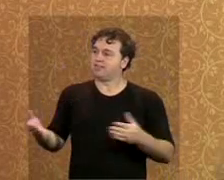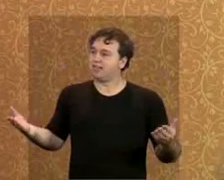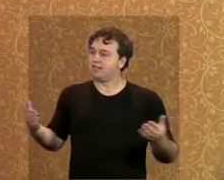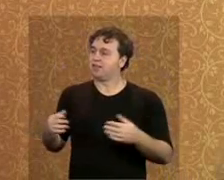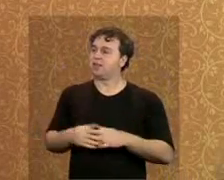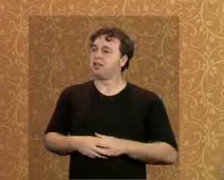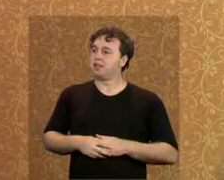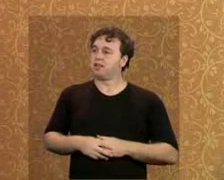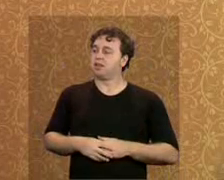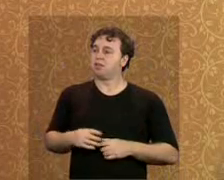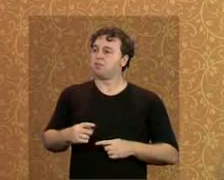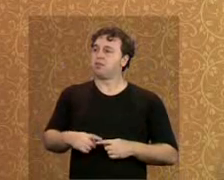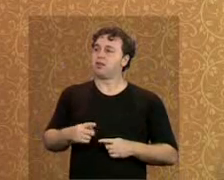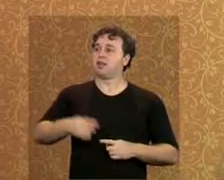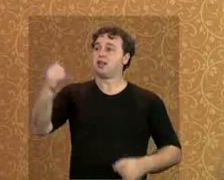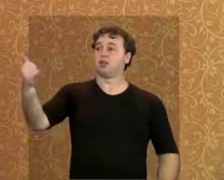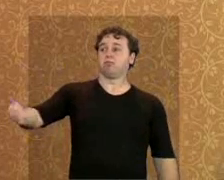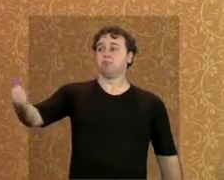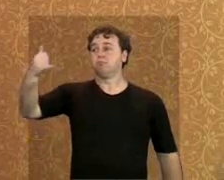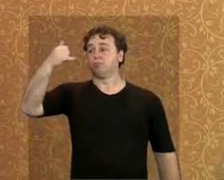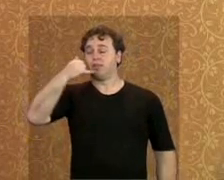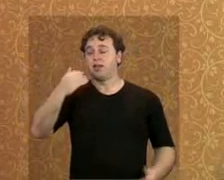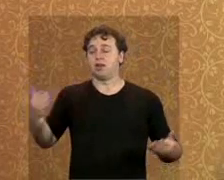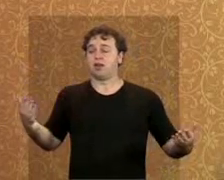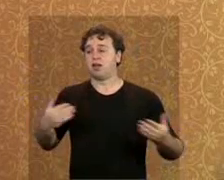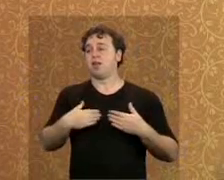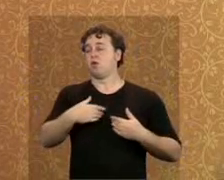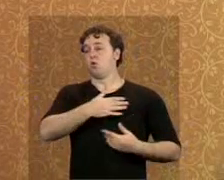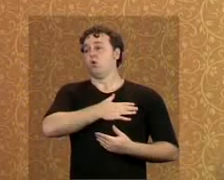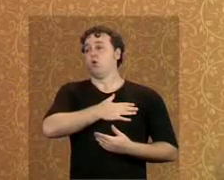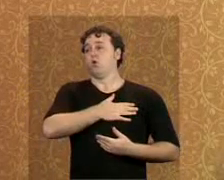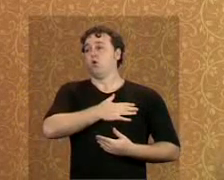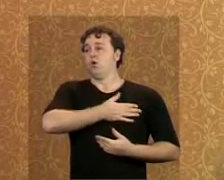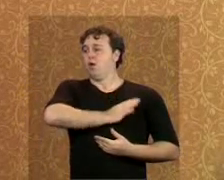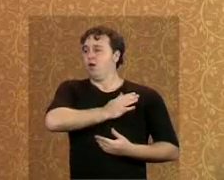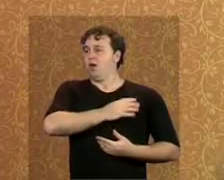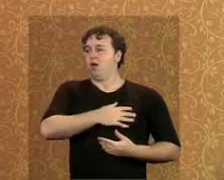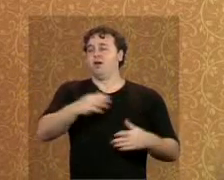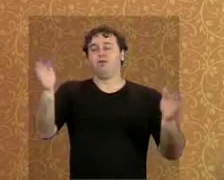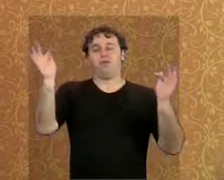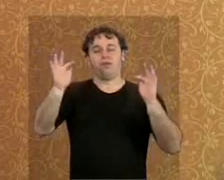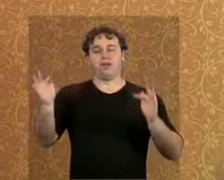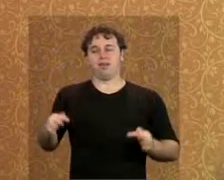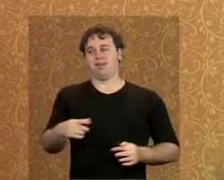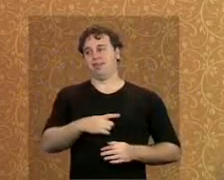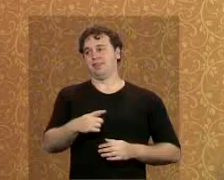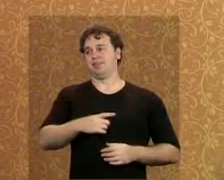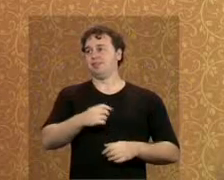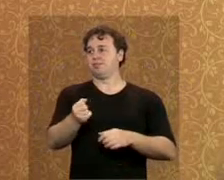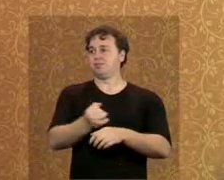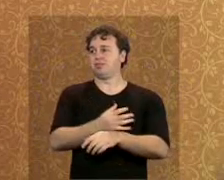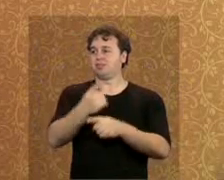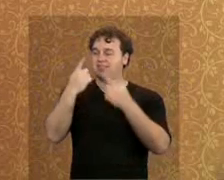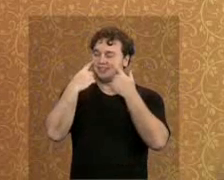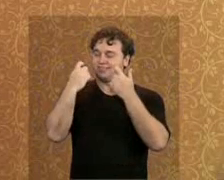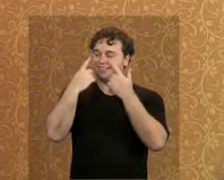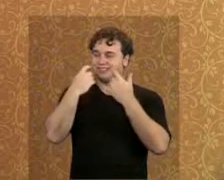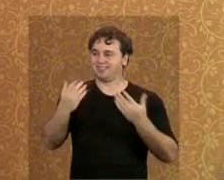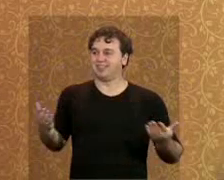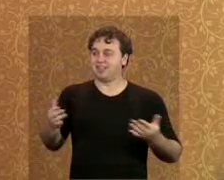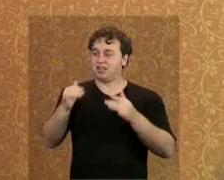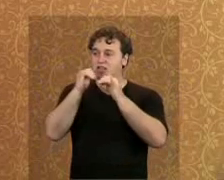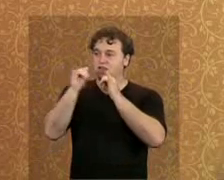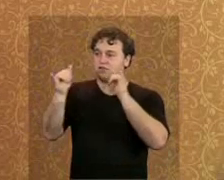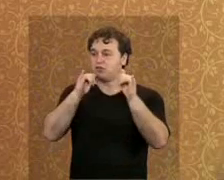recebi o telefonema, obrigado. Meu coração saltitando de alegria, muita emoção, chorando, avisando